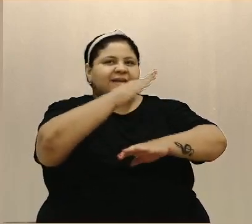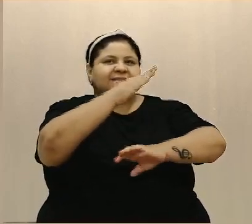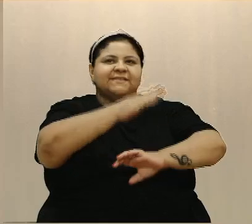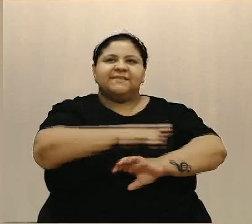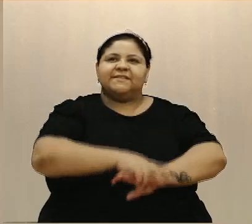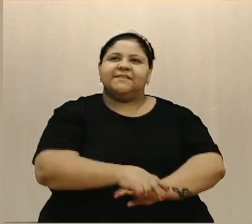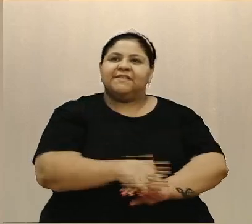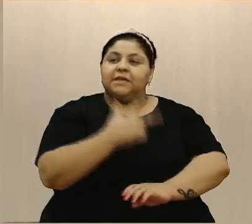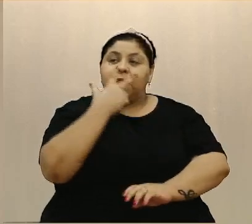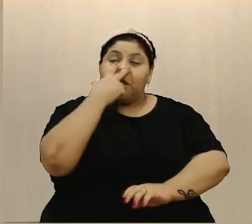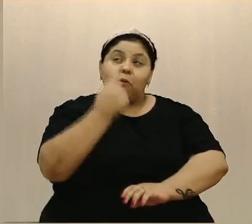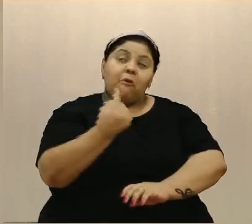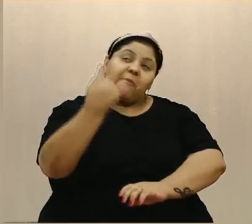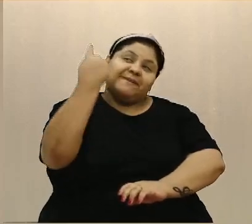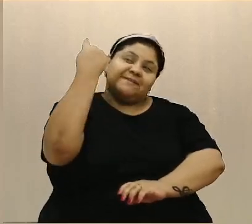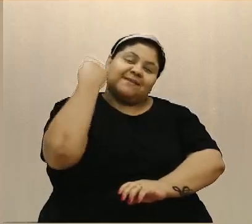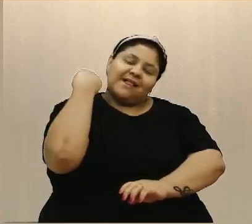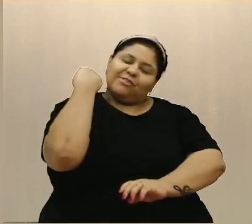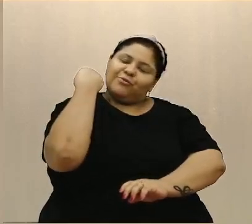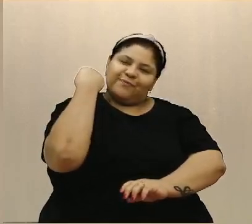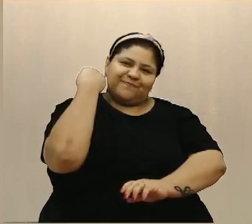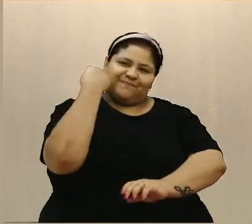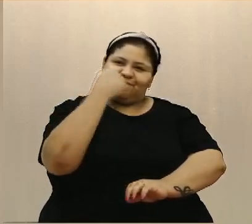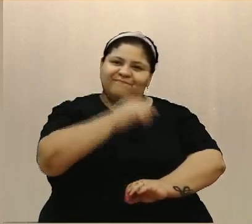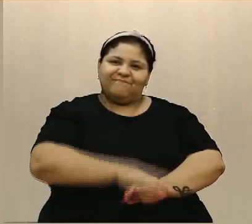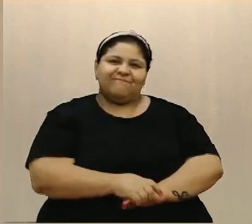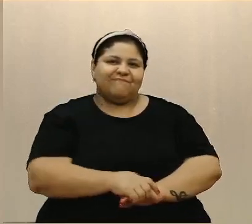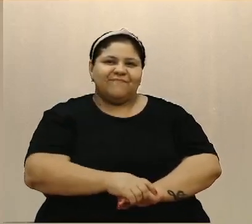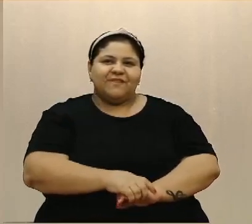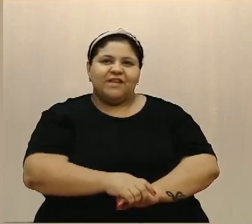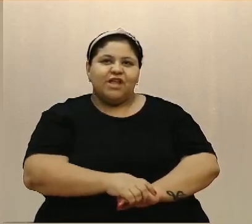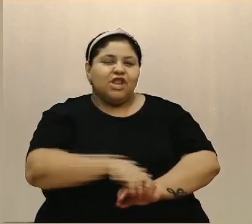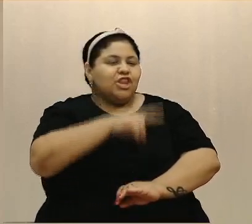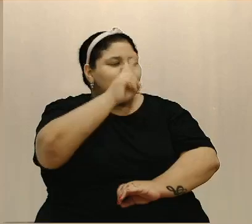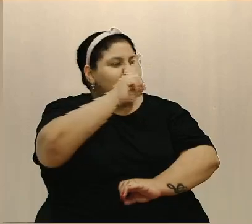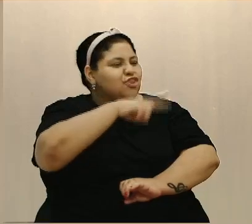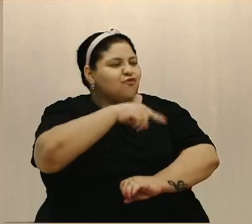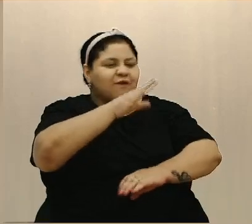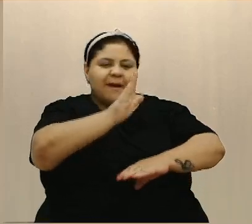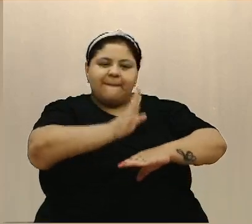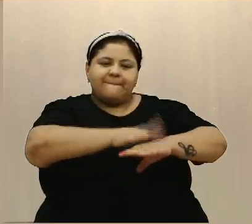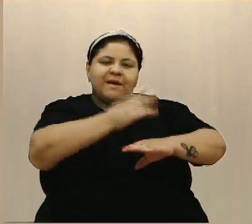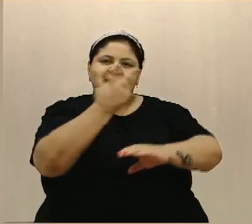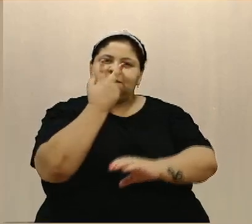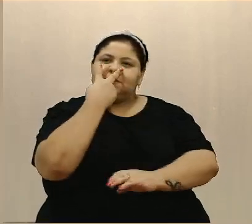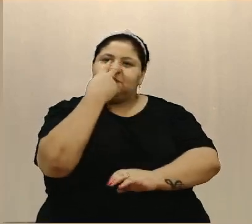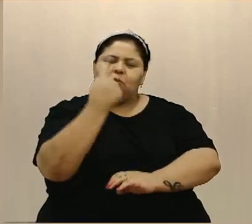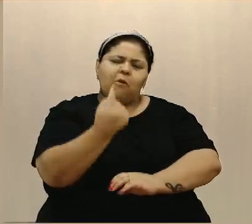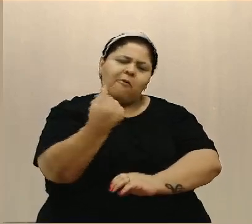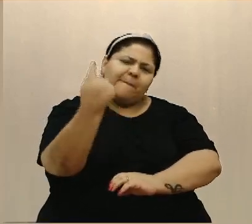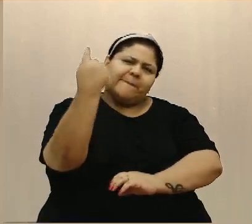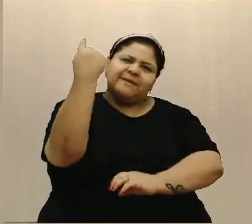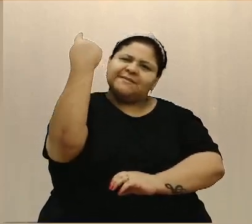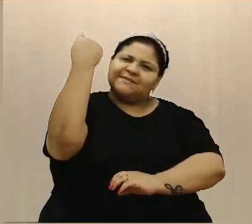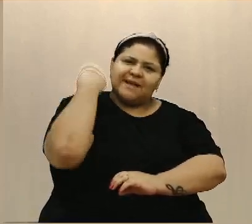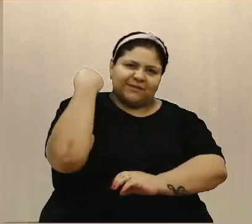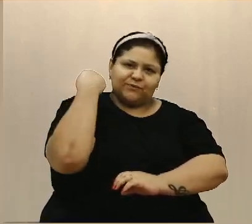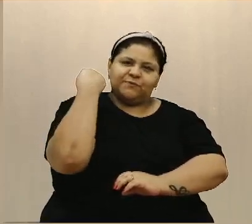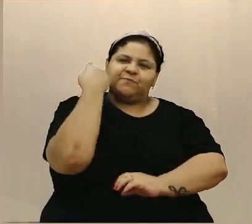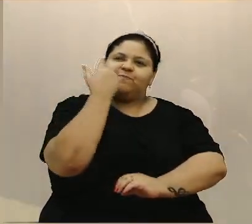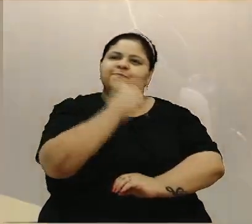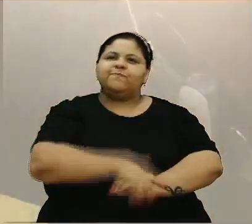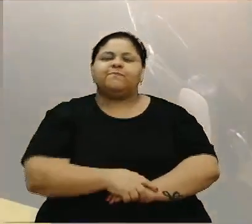Mas o que foi nunca mais será. Mas o que